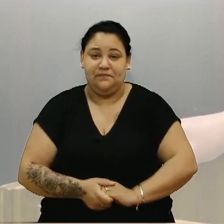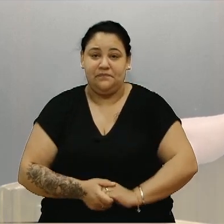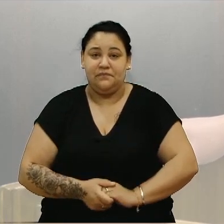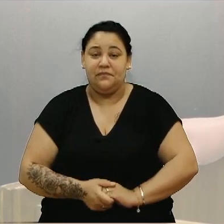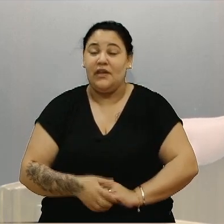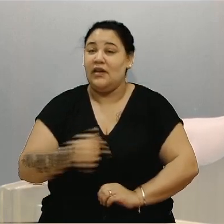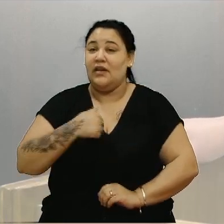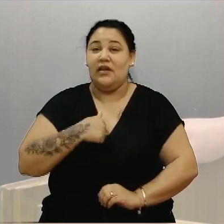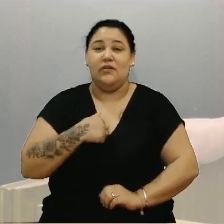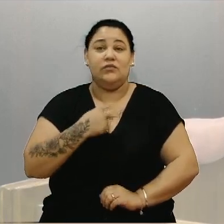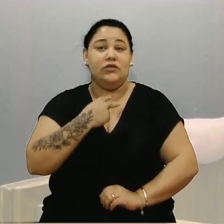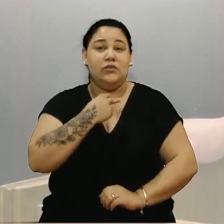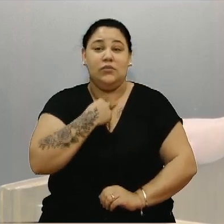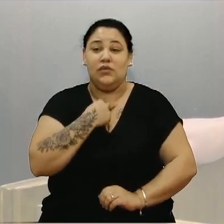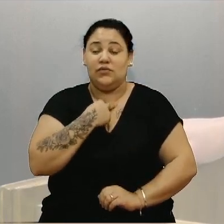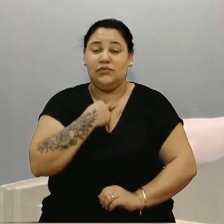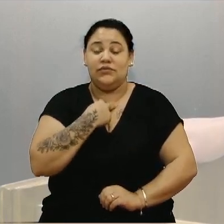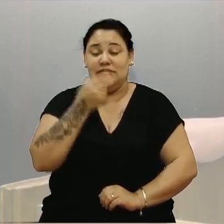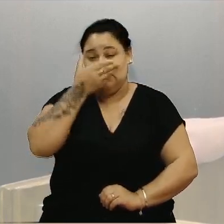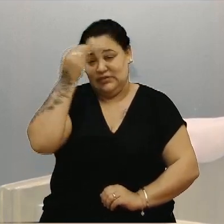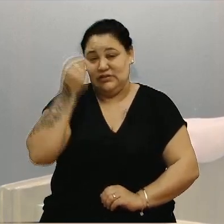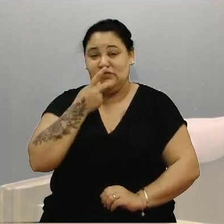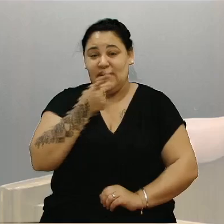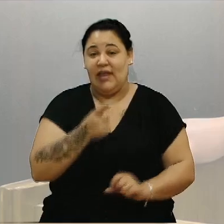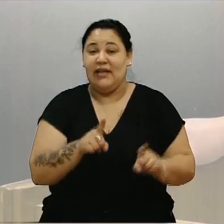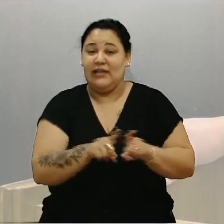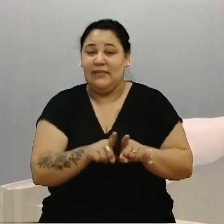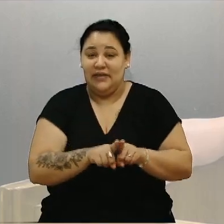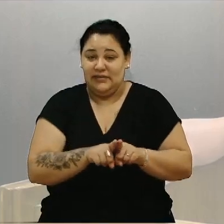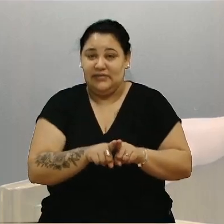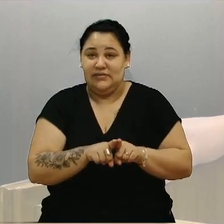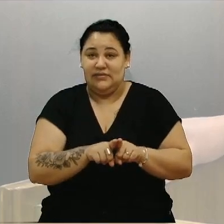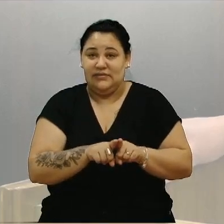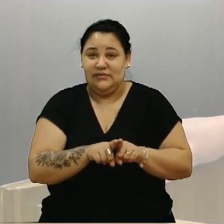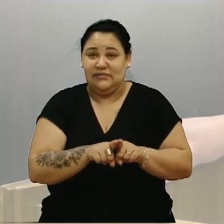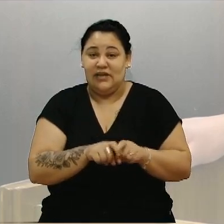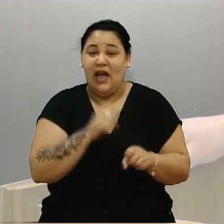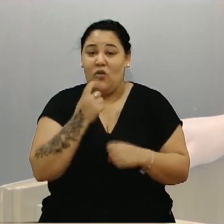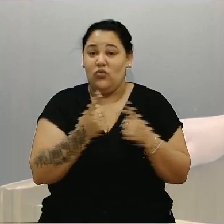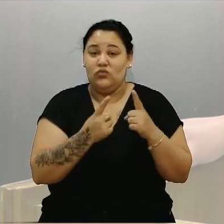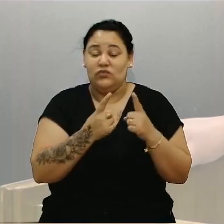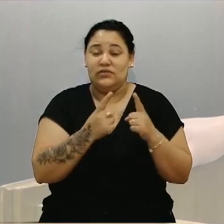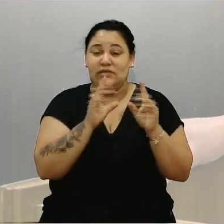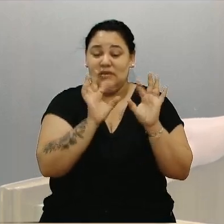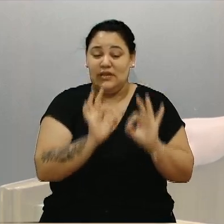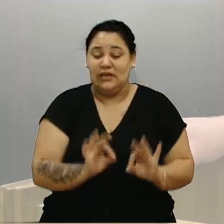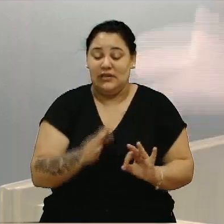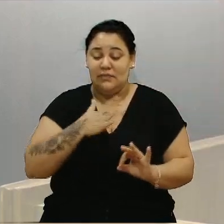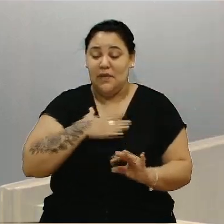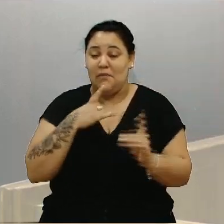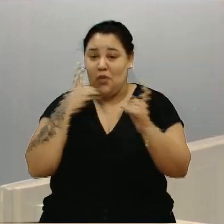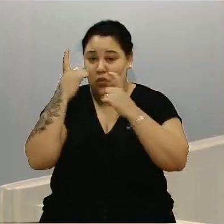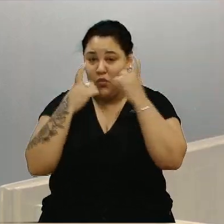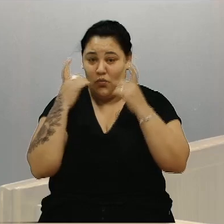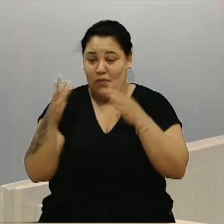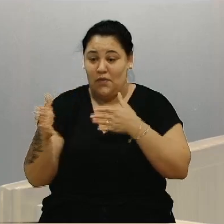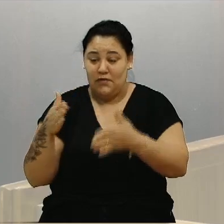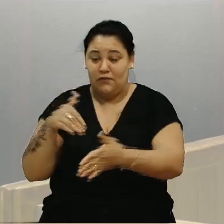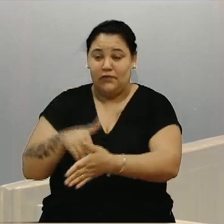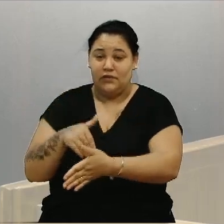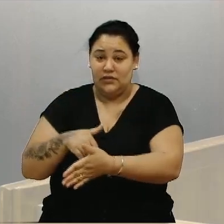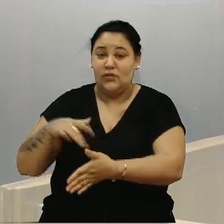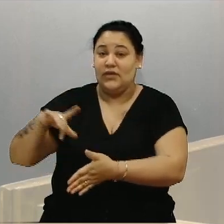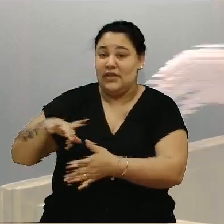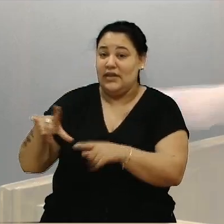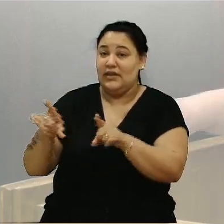não posso deixar de destacar que, dentre as questões que me preocupam nessa eleição, está a